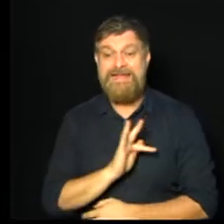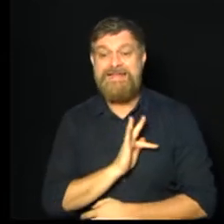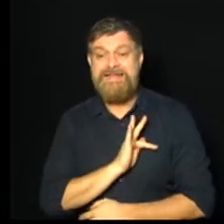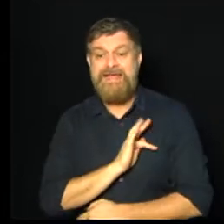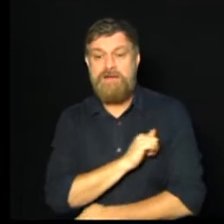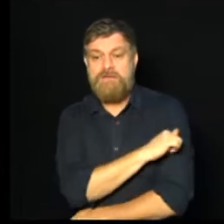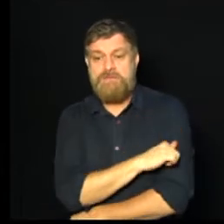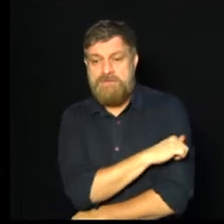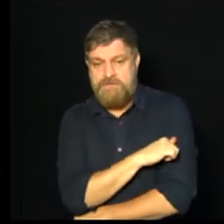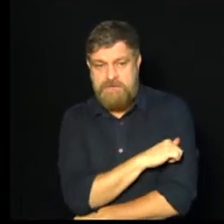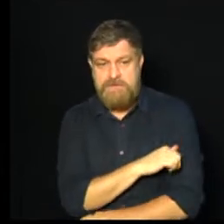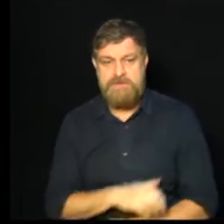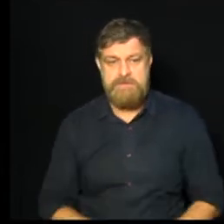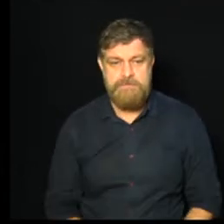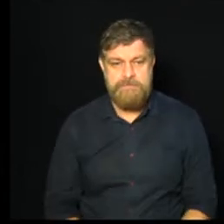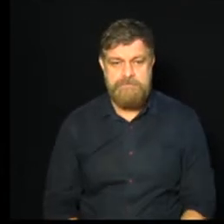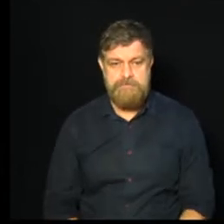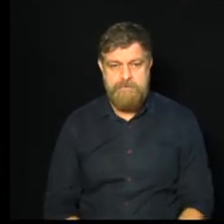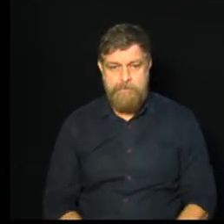enfermagem.